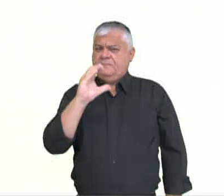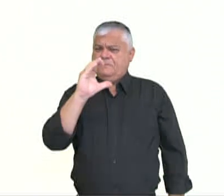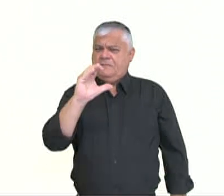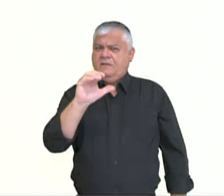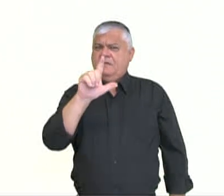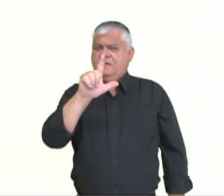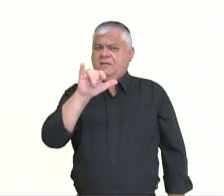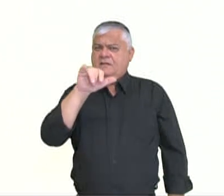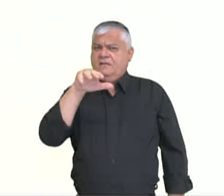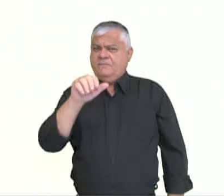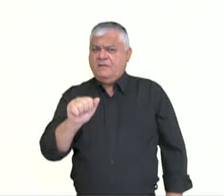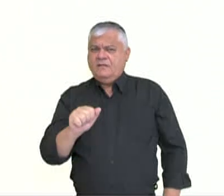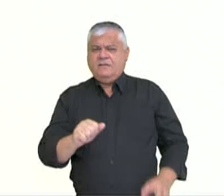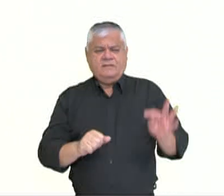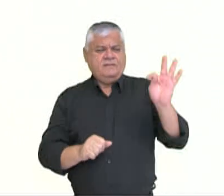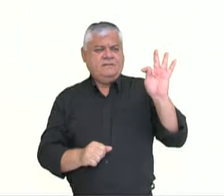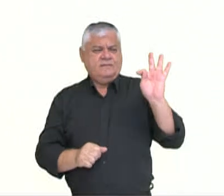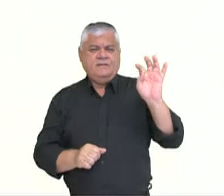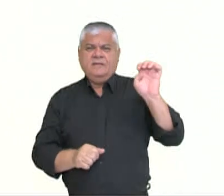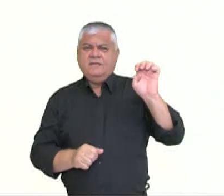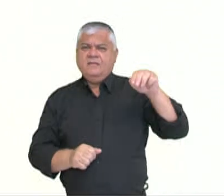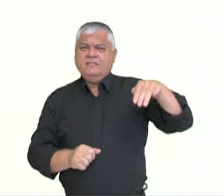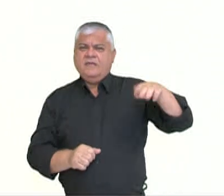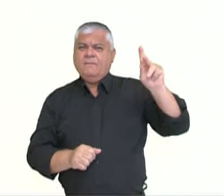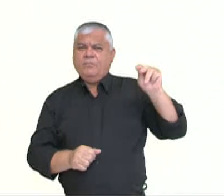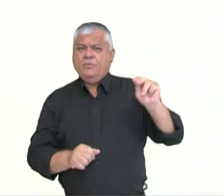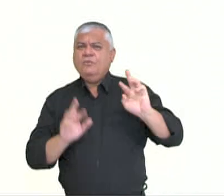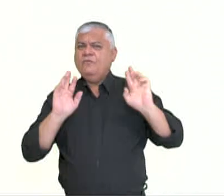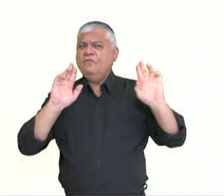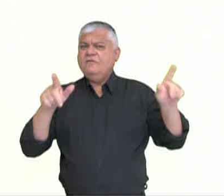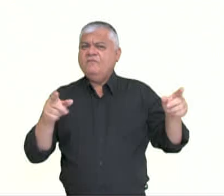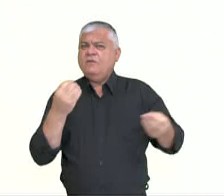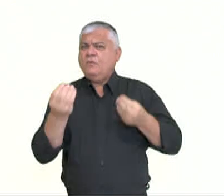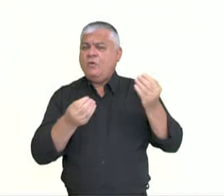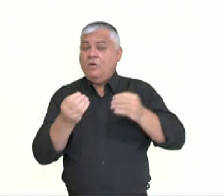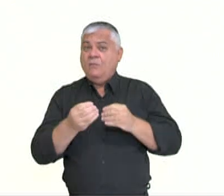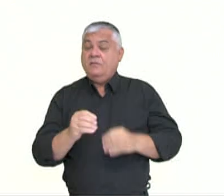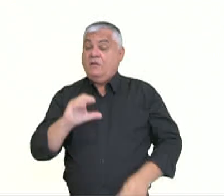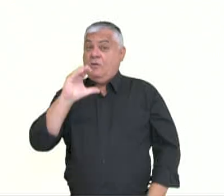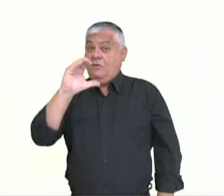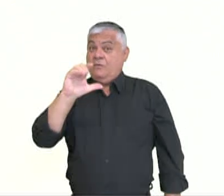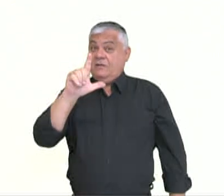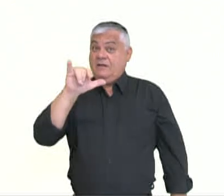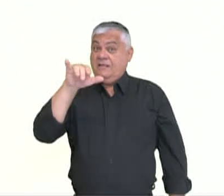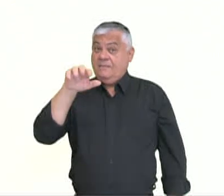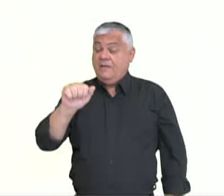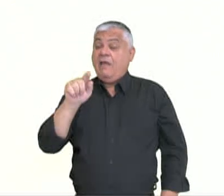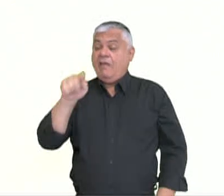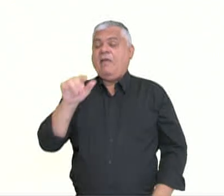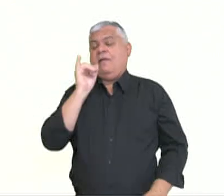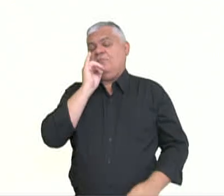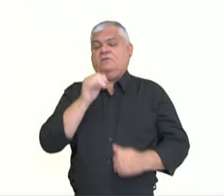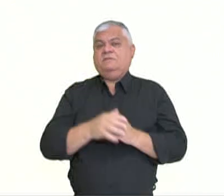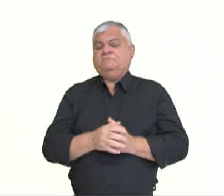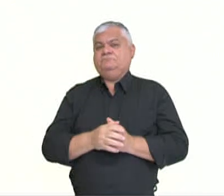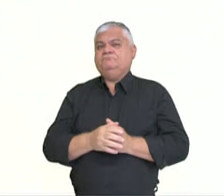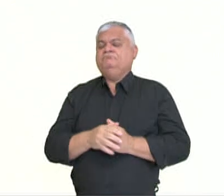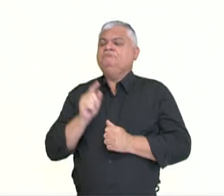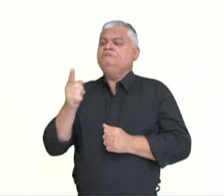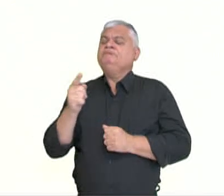clima? O que nós dizemos ali? O clima é definido como a média do tempo meteorológico. Então o tempo